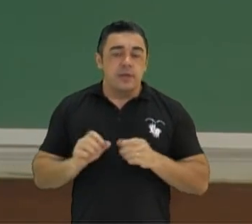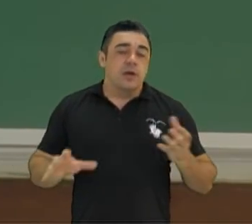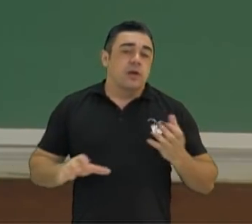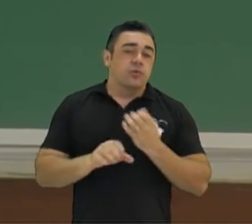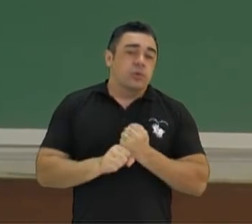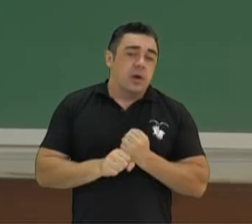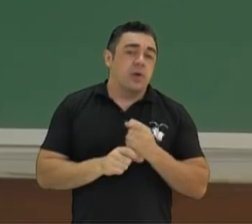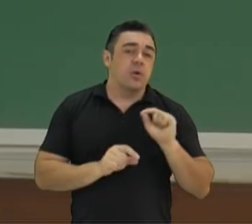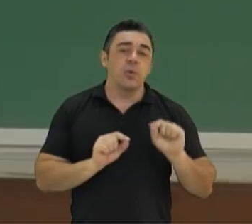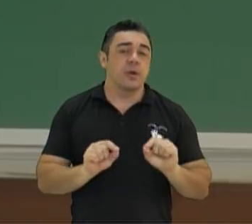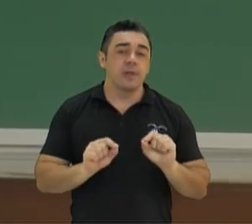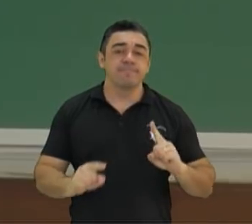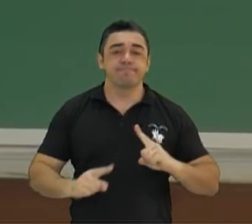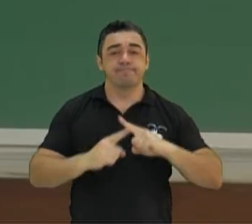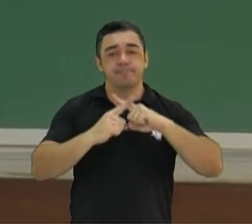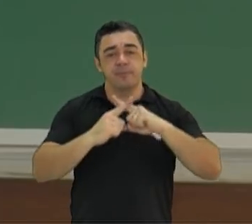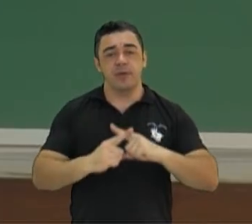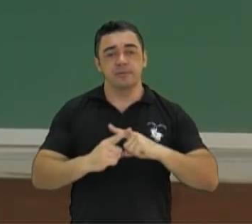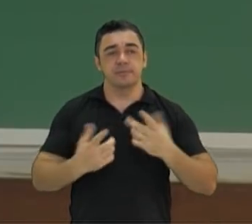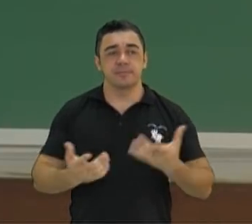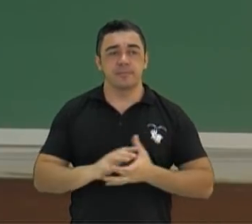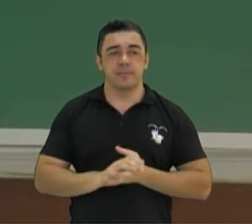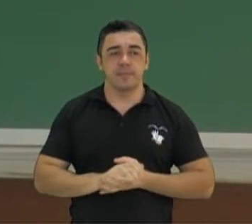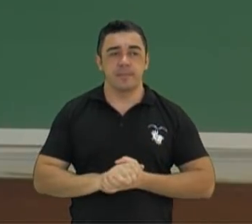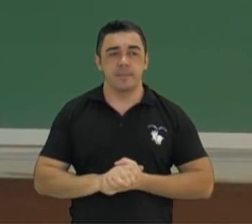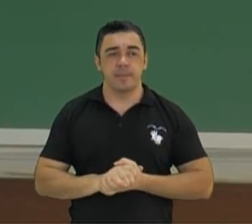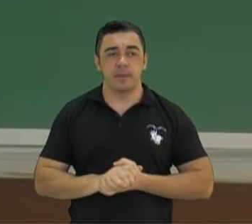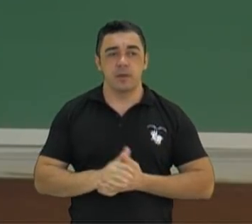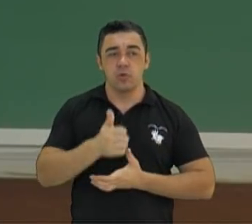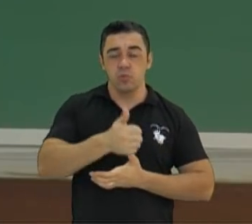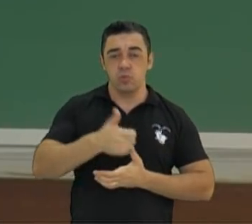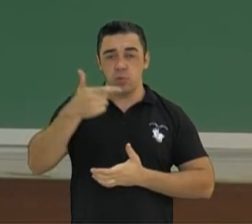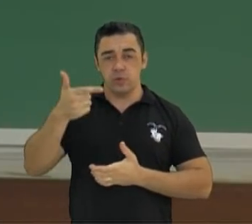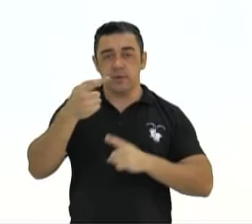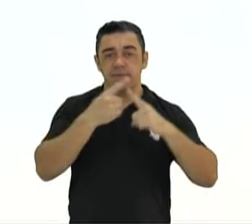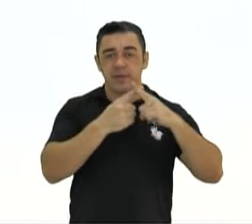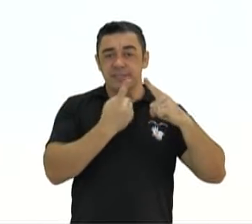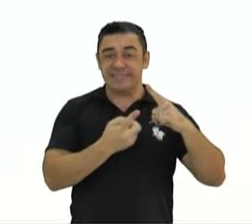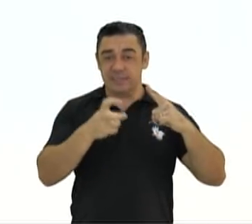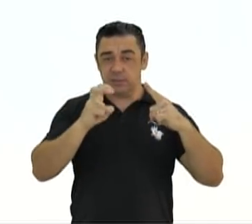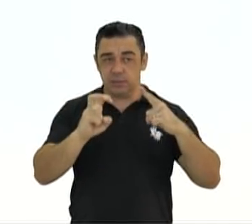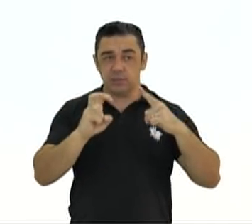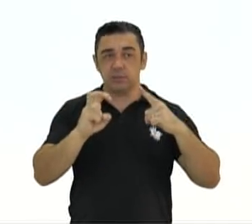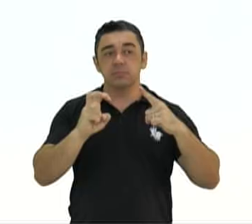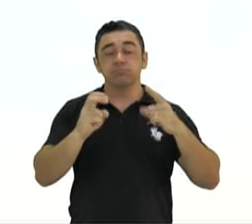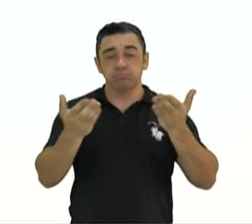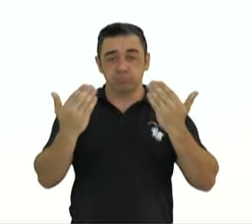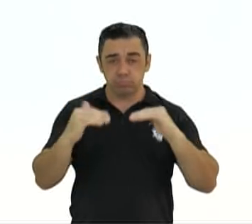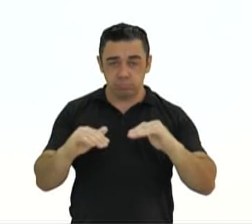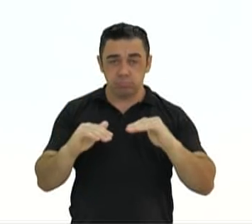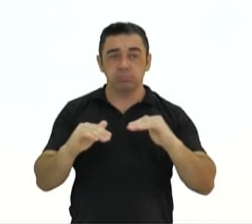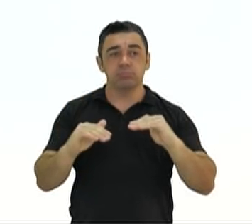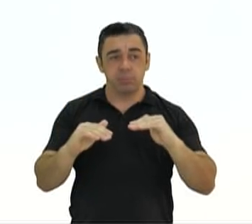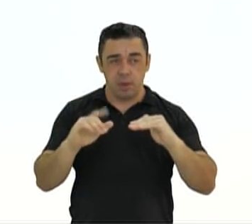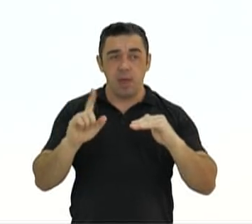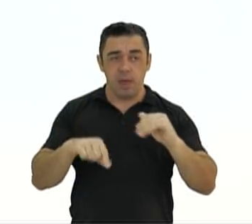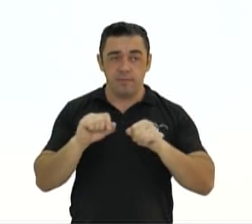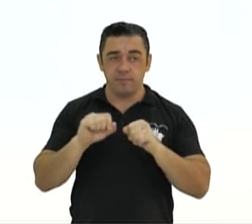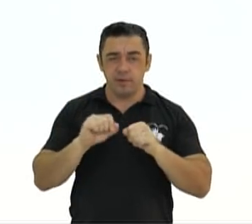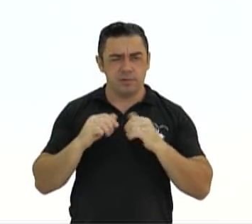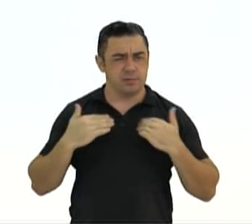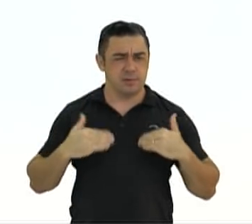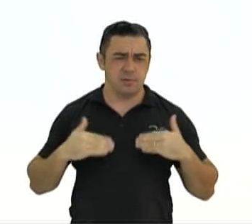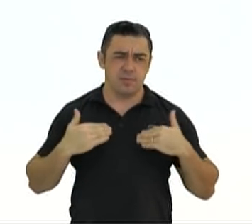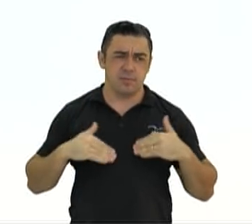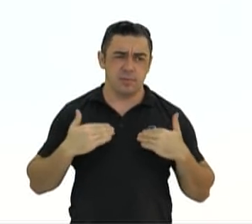valor total é só multiplicar. Então, olhem lá, 12 vezes 15. É uma multiplicação